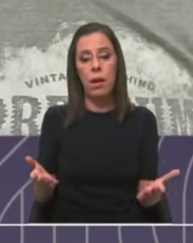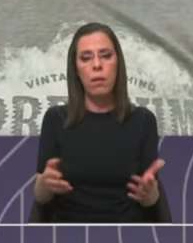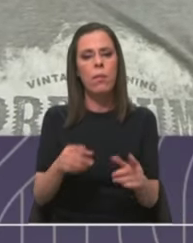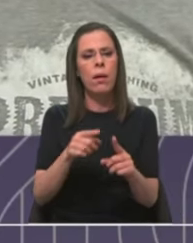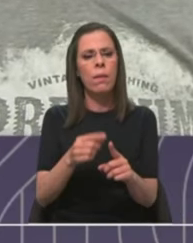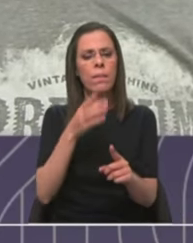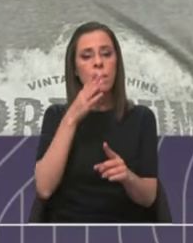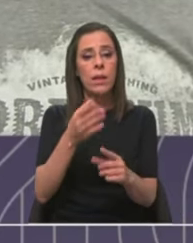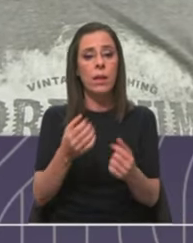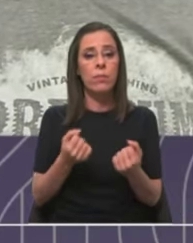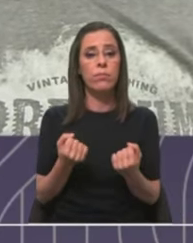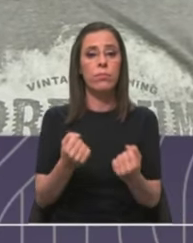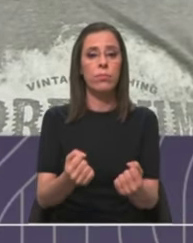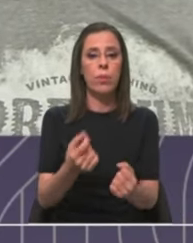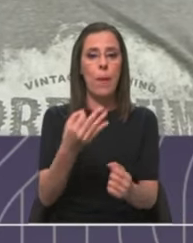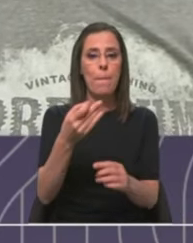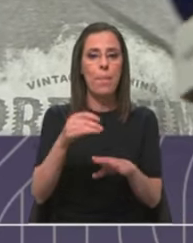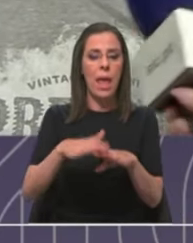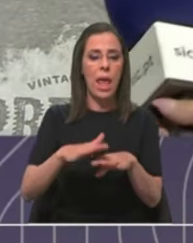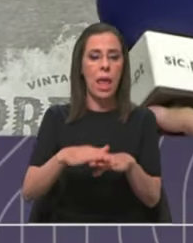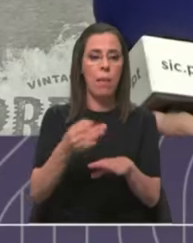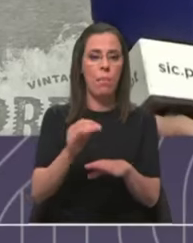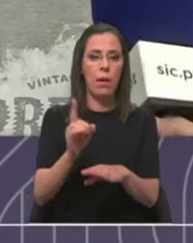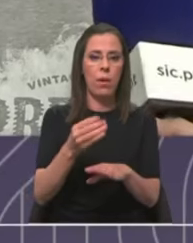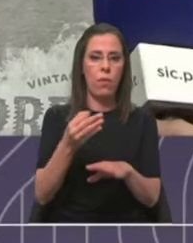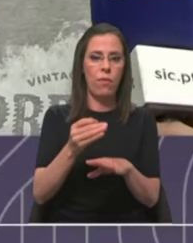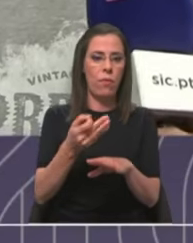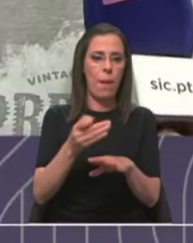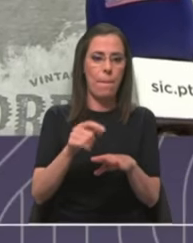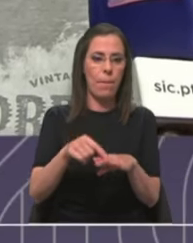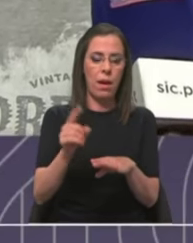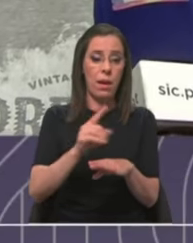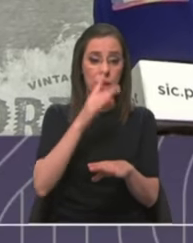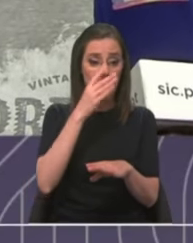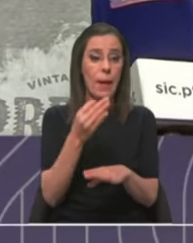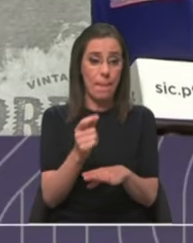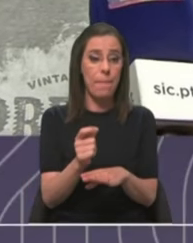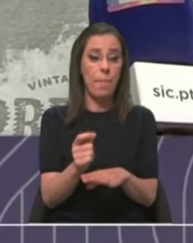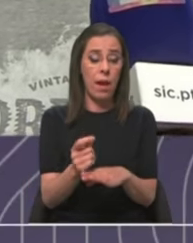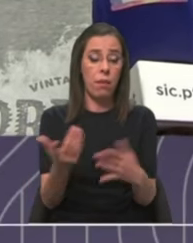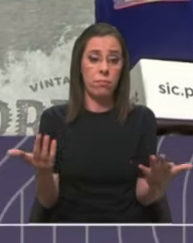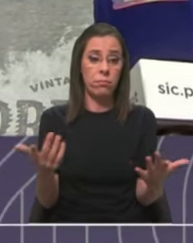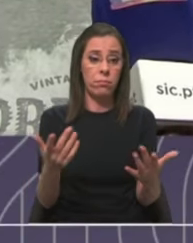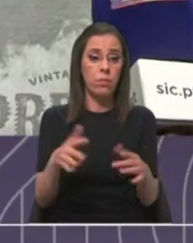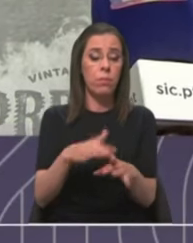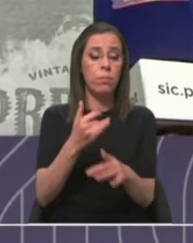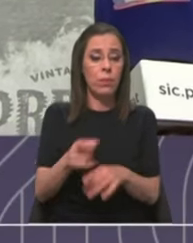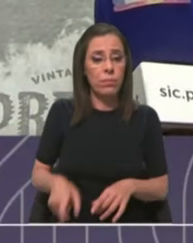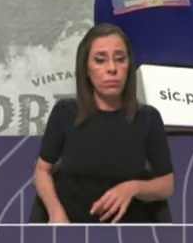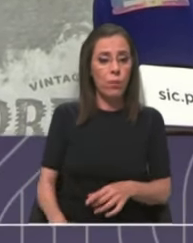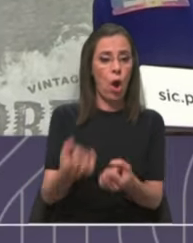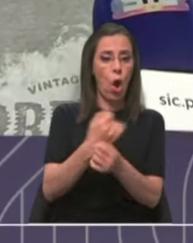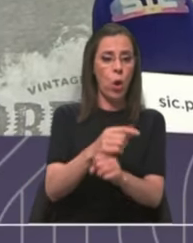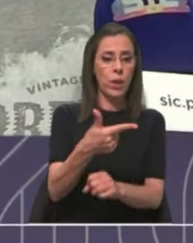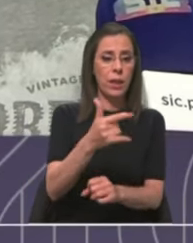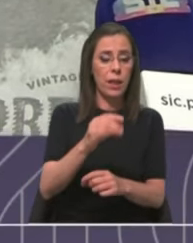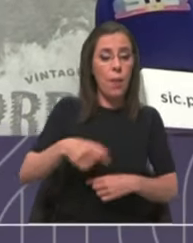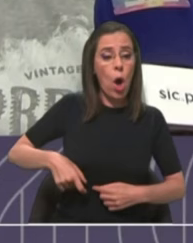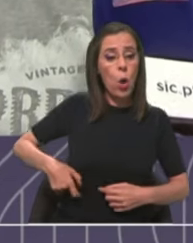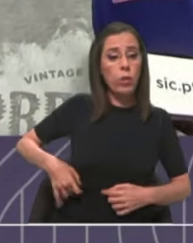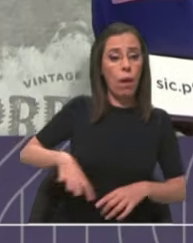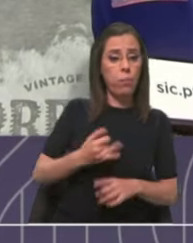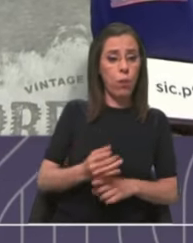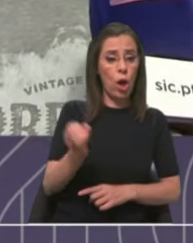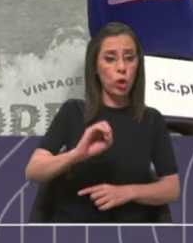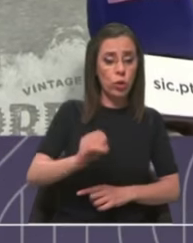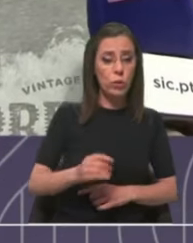Ruben diz que lhe atropelou apenas um pé. Não, não foi um pé. Se fosse um pé, eu não tinha a tíbia partida, não tinha costelas partidas,